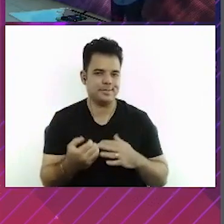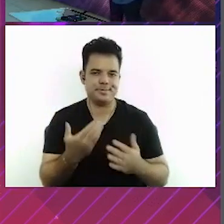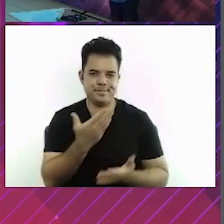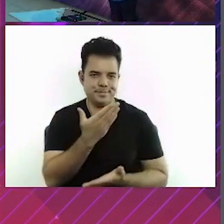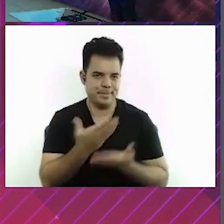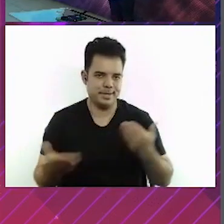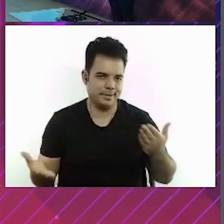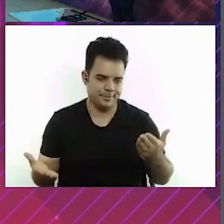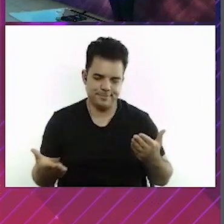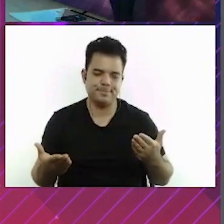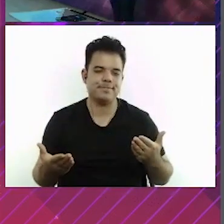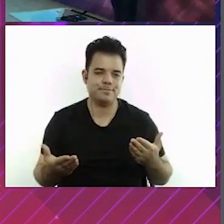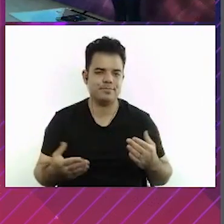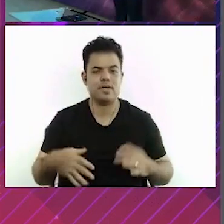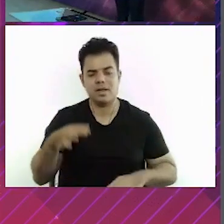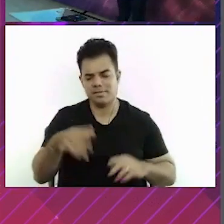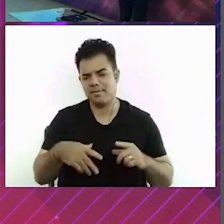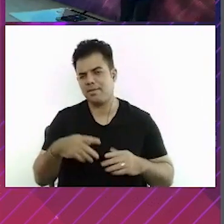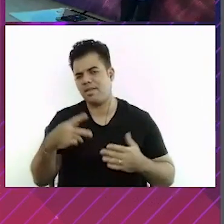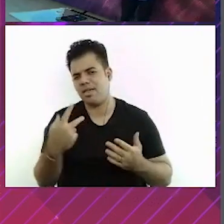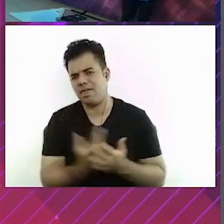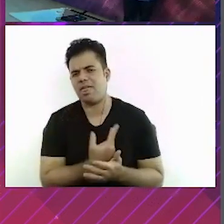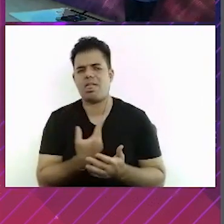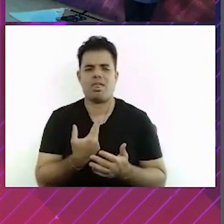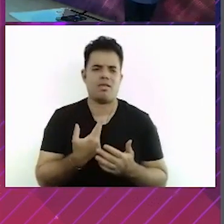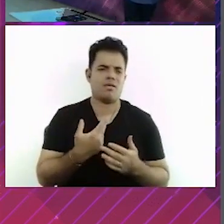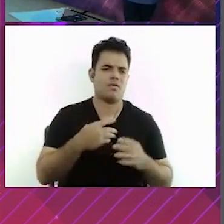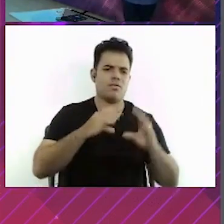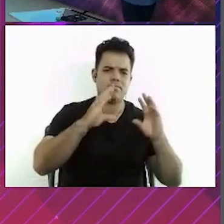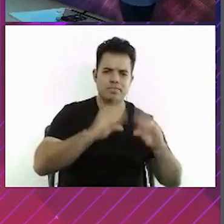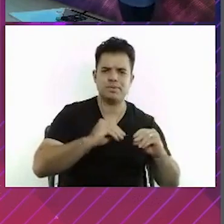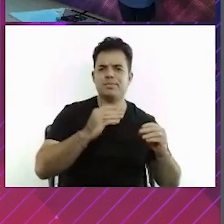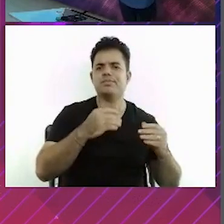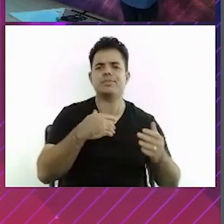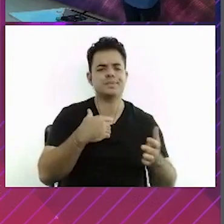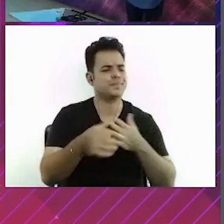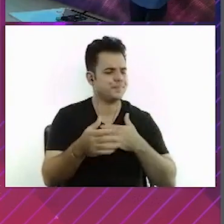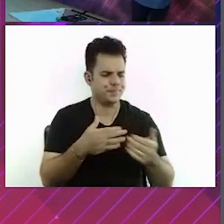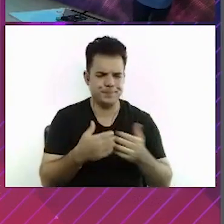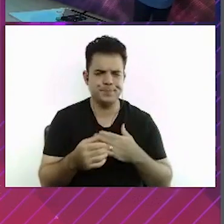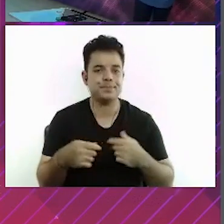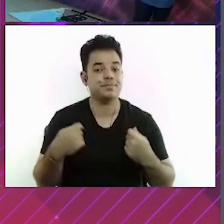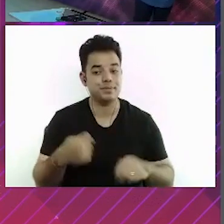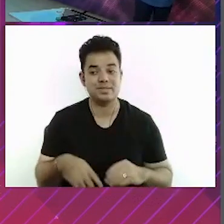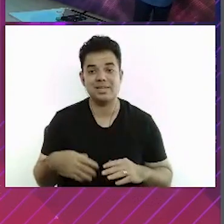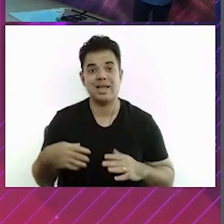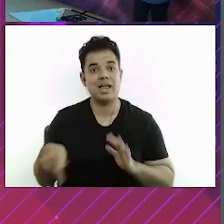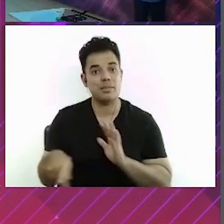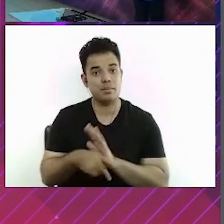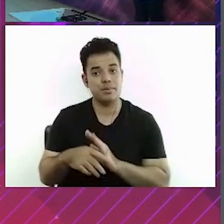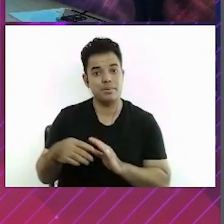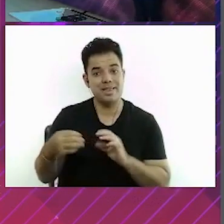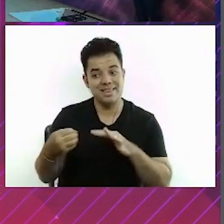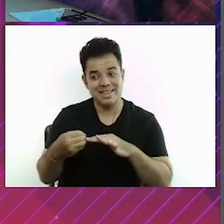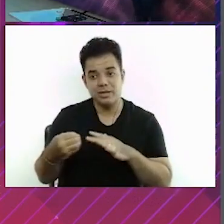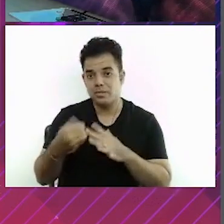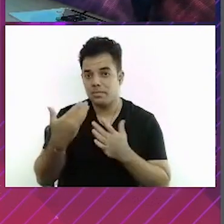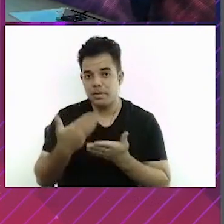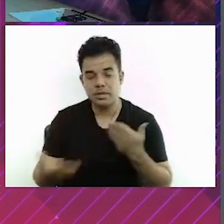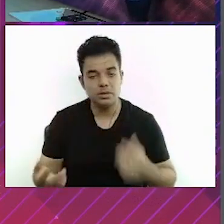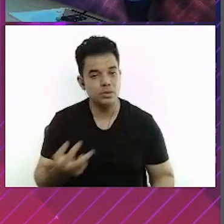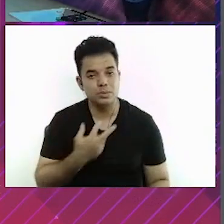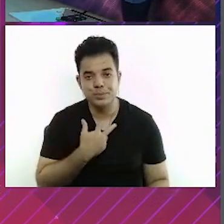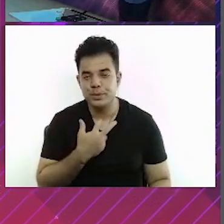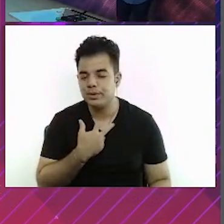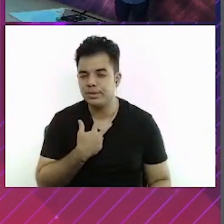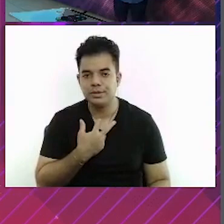Esse problema pode ser por falhas, pode ter desligamento, seja o que for. De repente, você precisa que esses dados não sejam perdidos, mesmo que, sei lá,